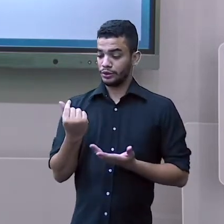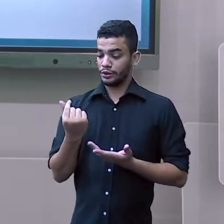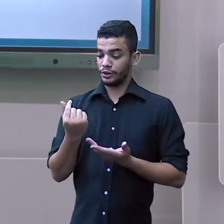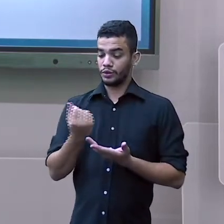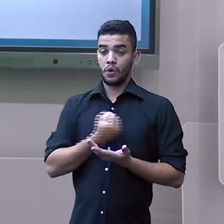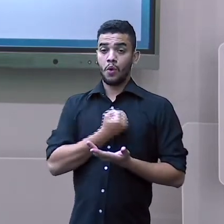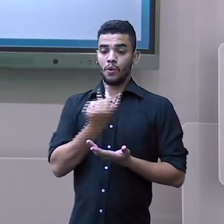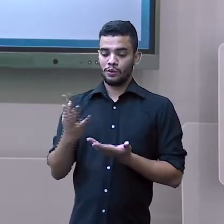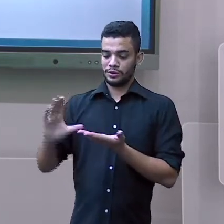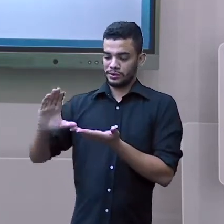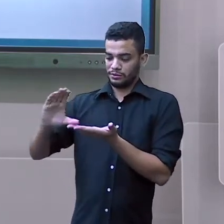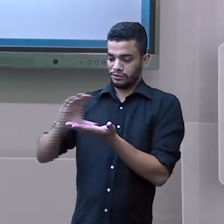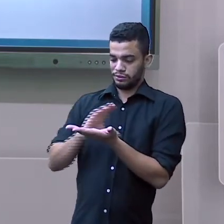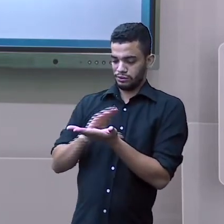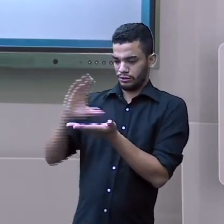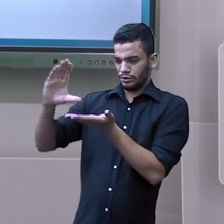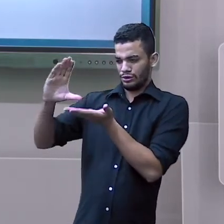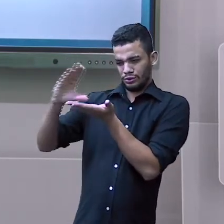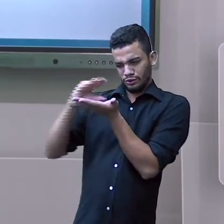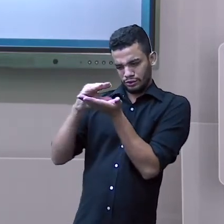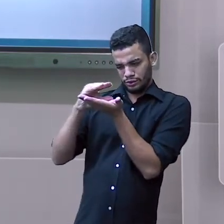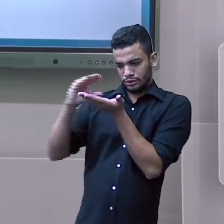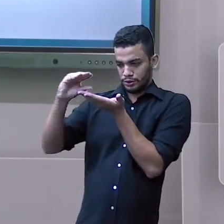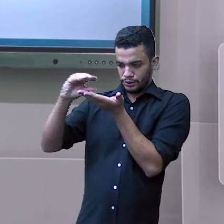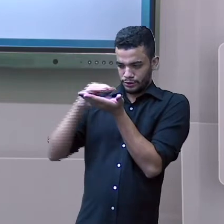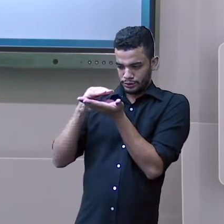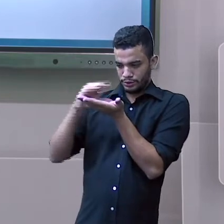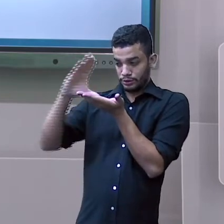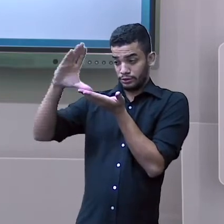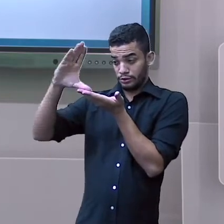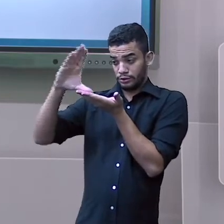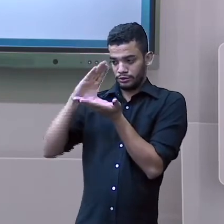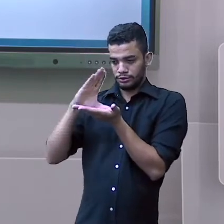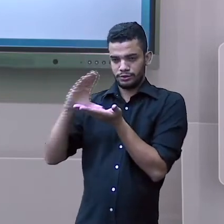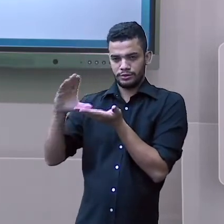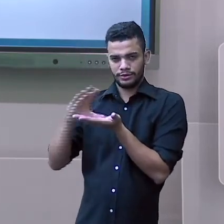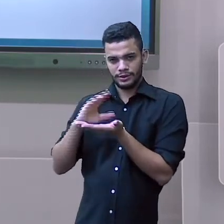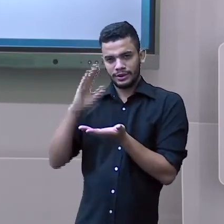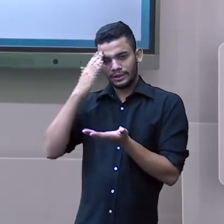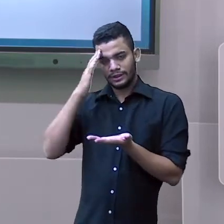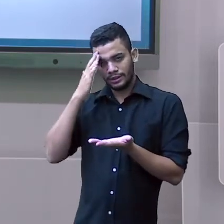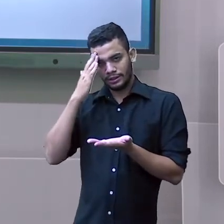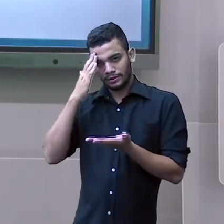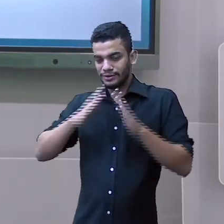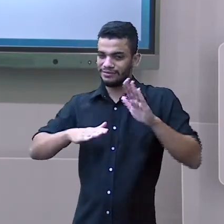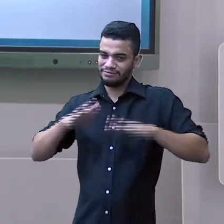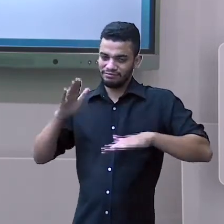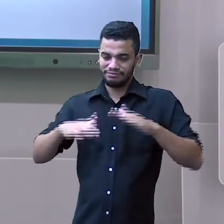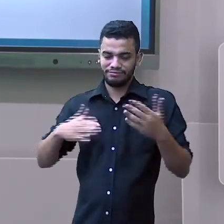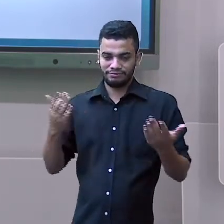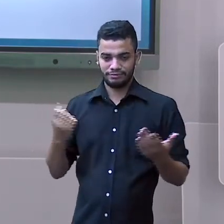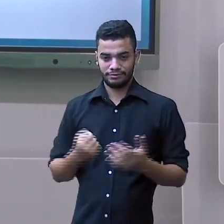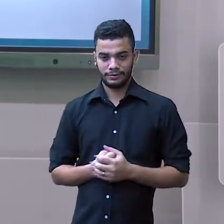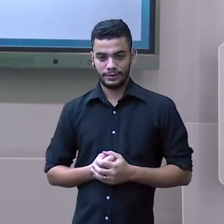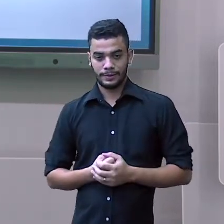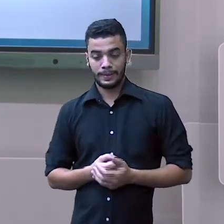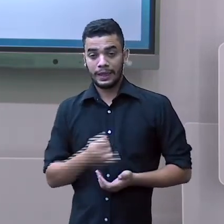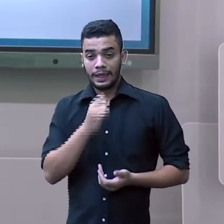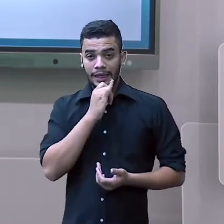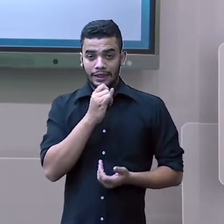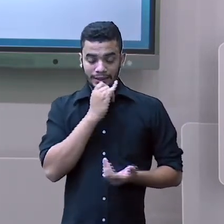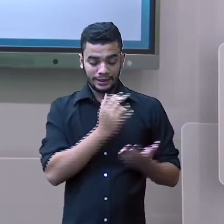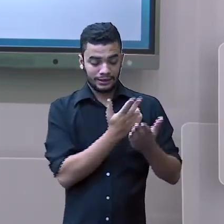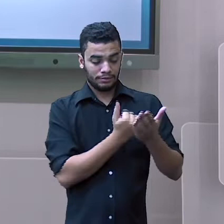comunicação, tecnologia da informação e outros. Um exemplo dentro das artes que nós poderíamos ver.